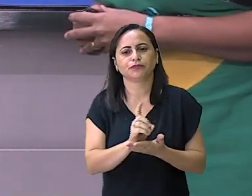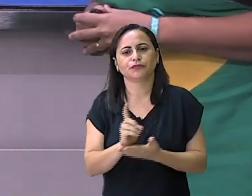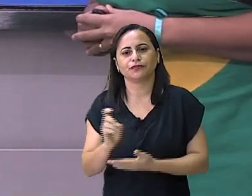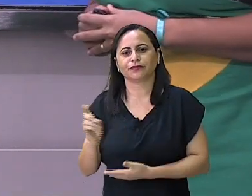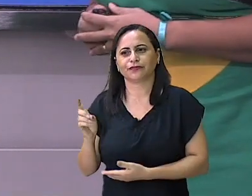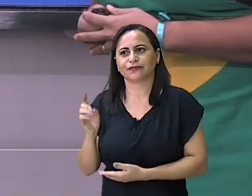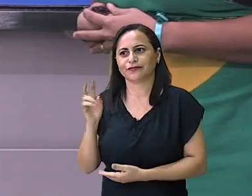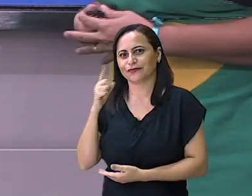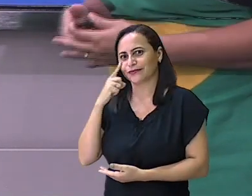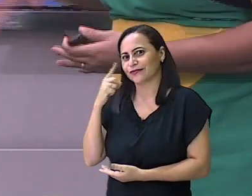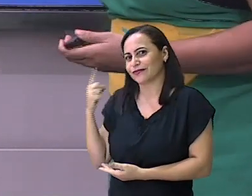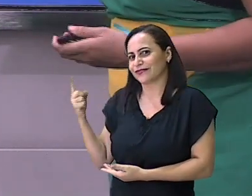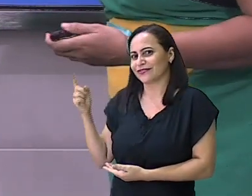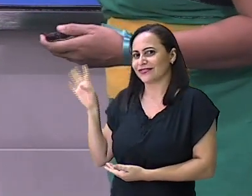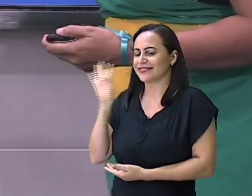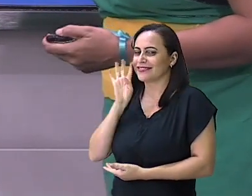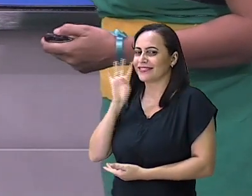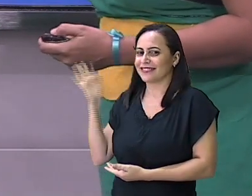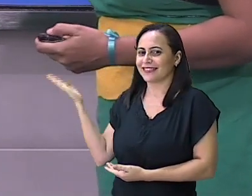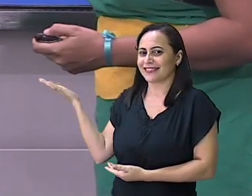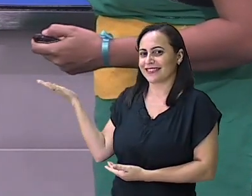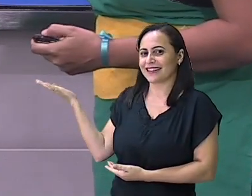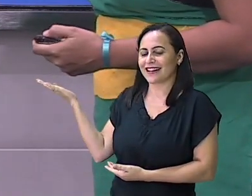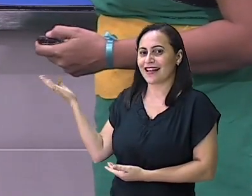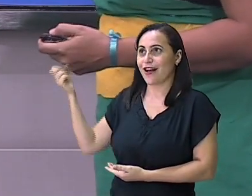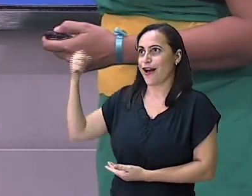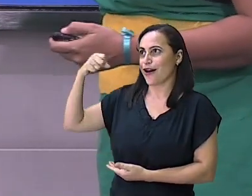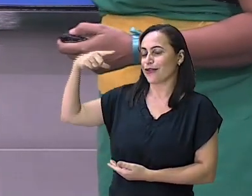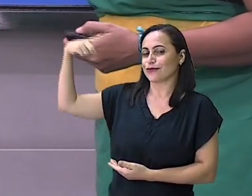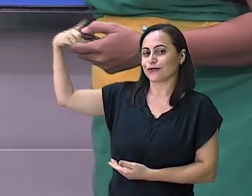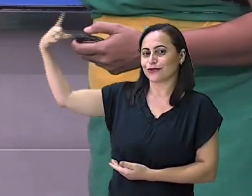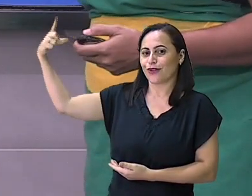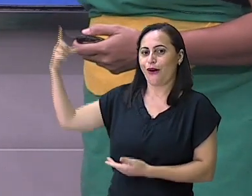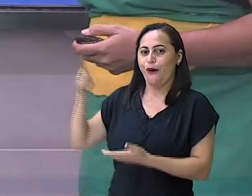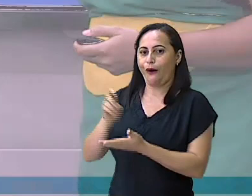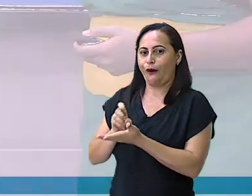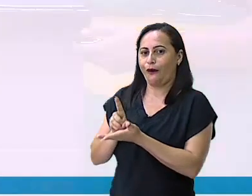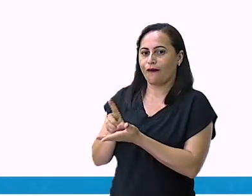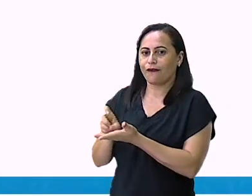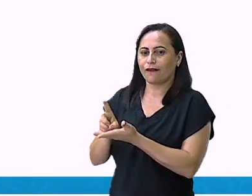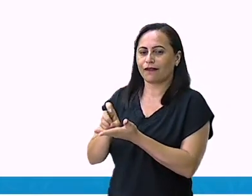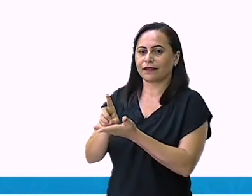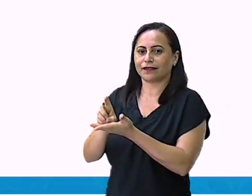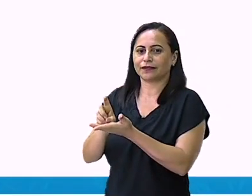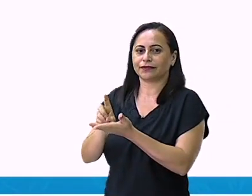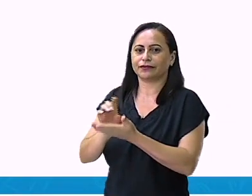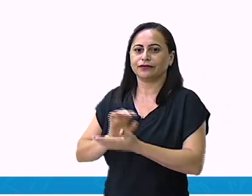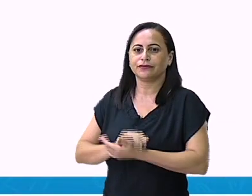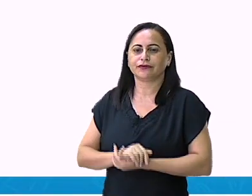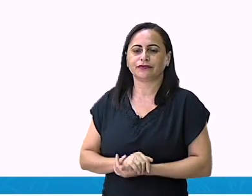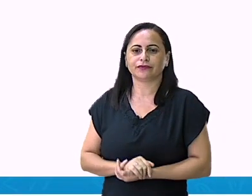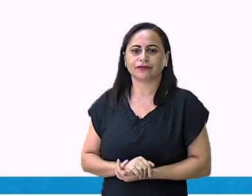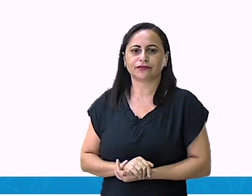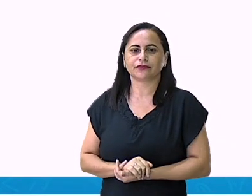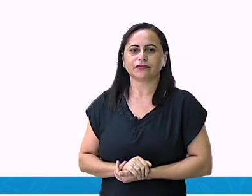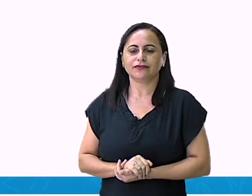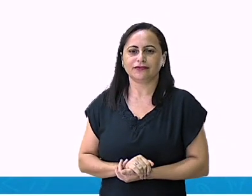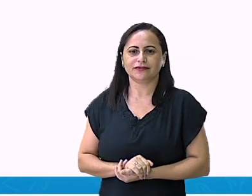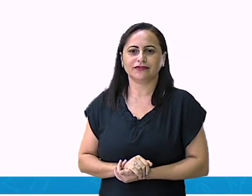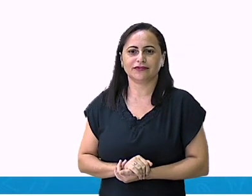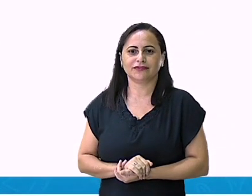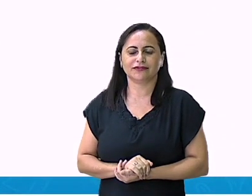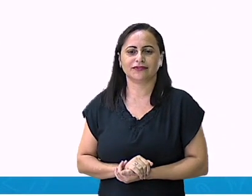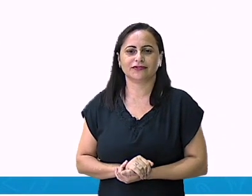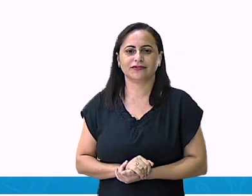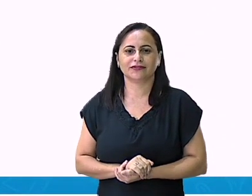Olha que legal. O sol, a lagarta, olha aqui, ó,